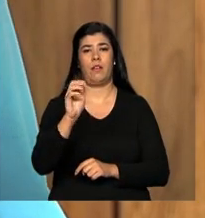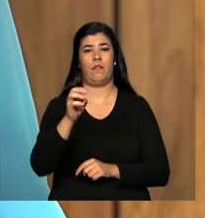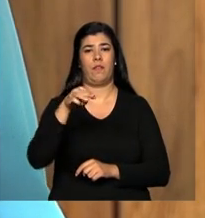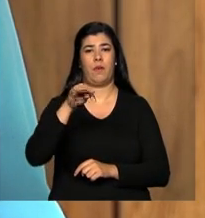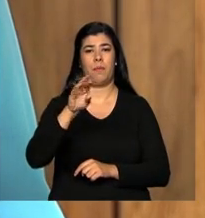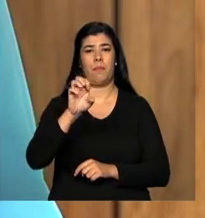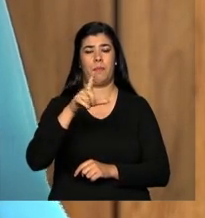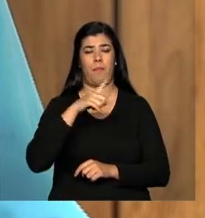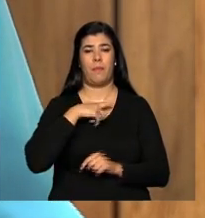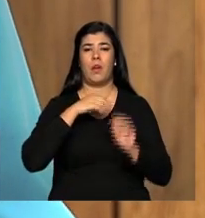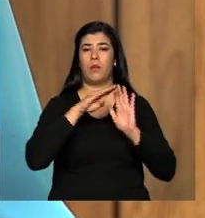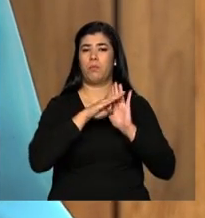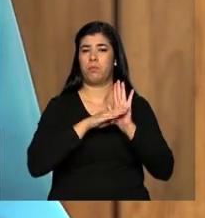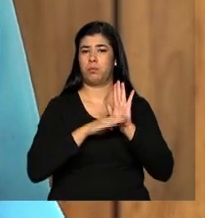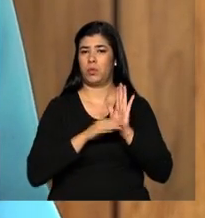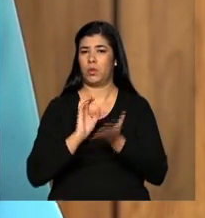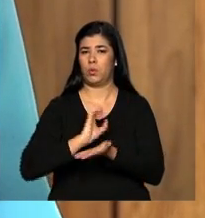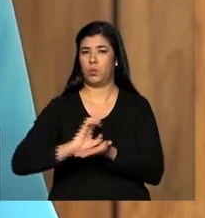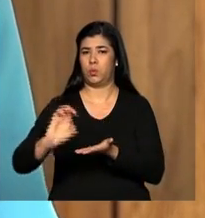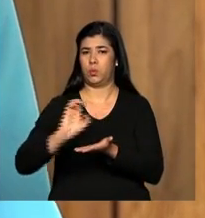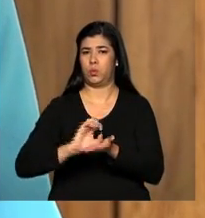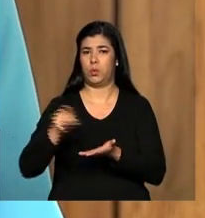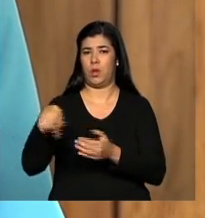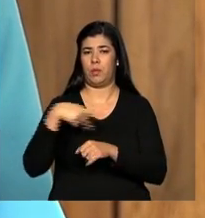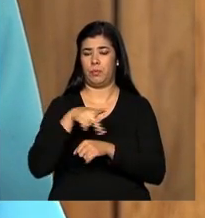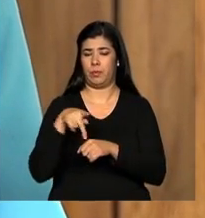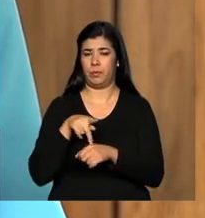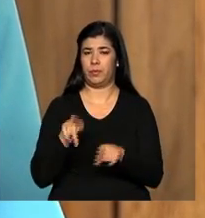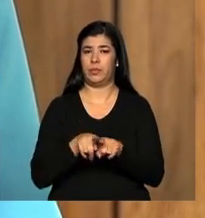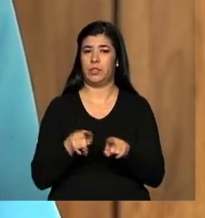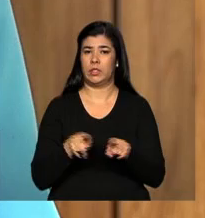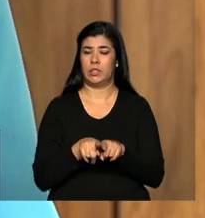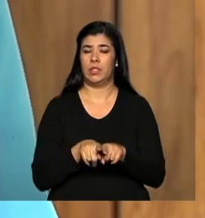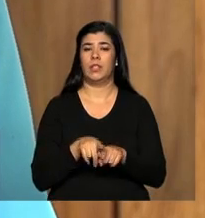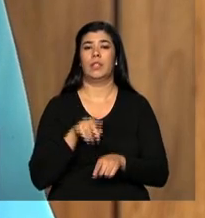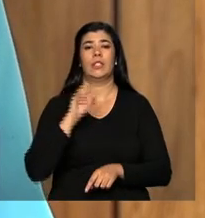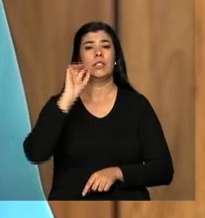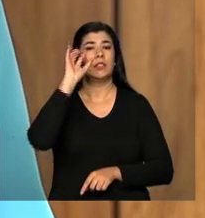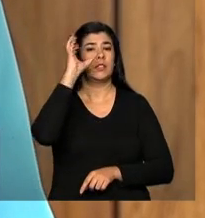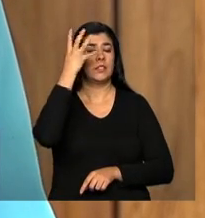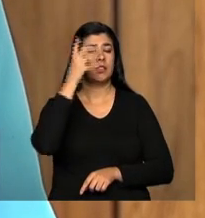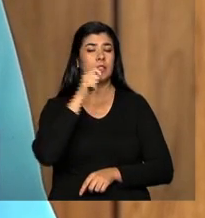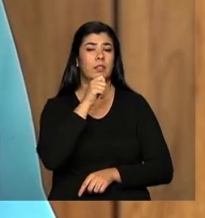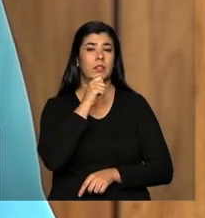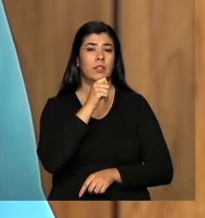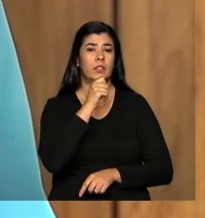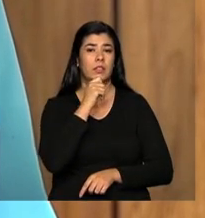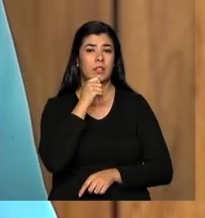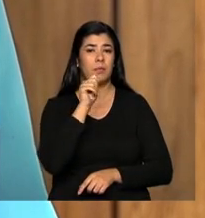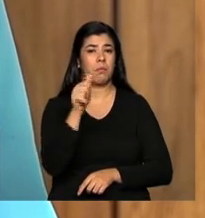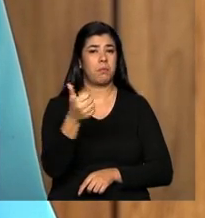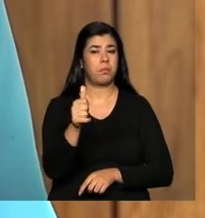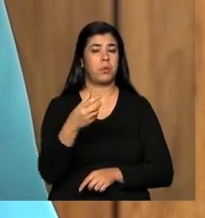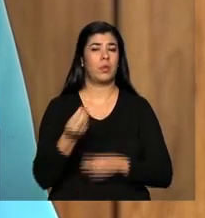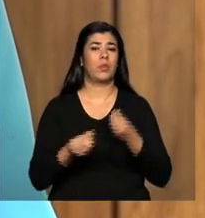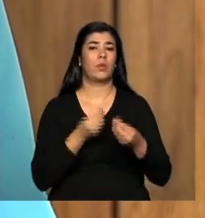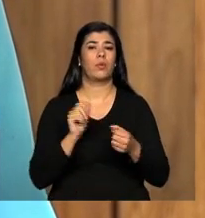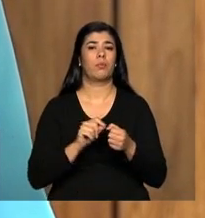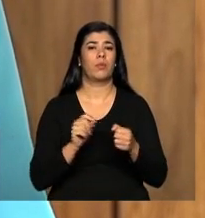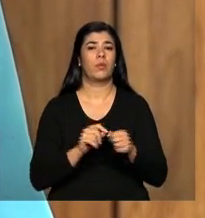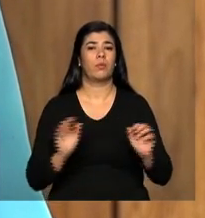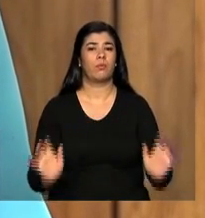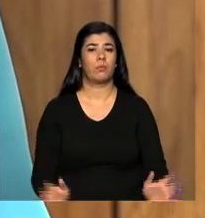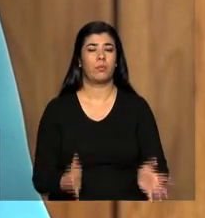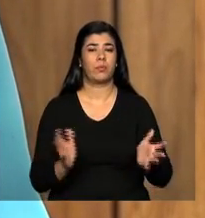de exportações para o Uruguai. Decidimos ainda conferir novo impulso à integração de